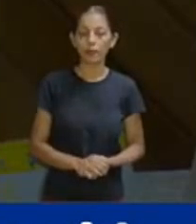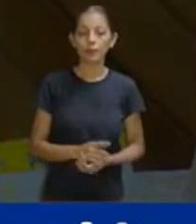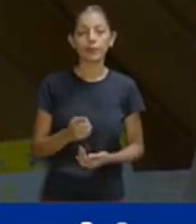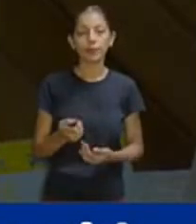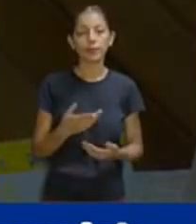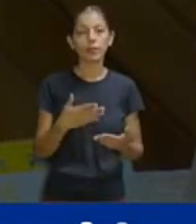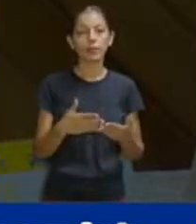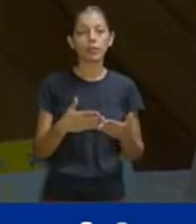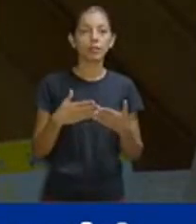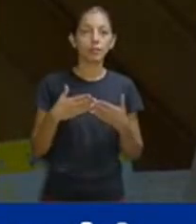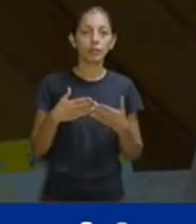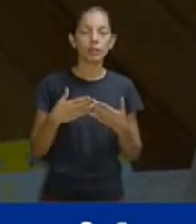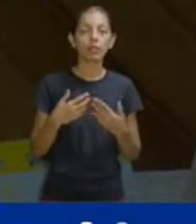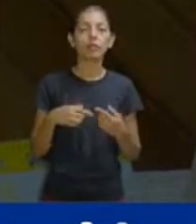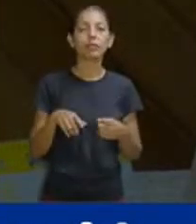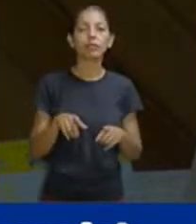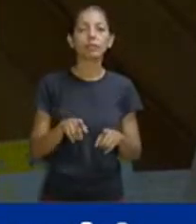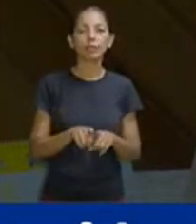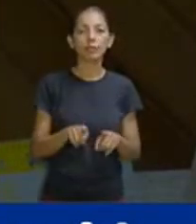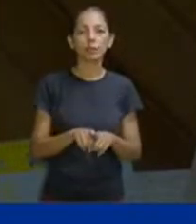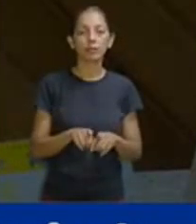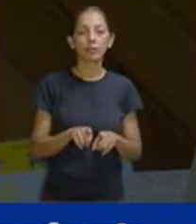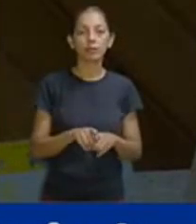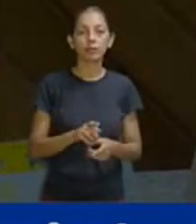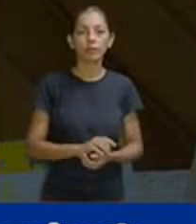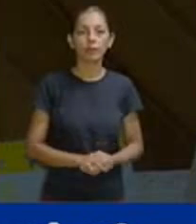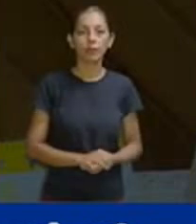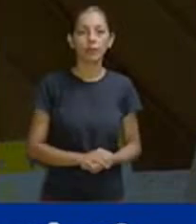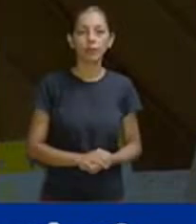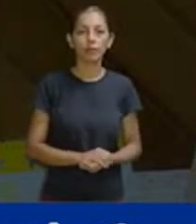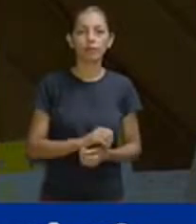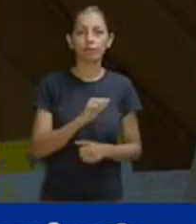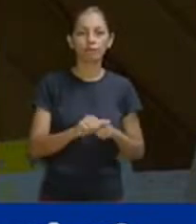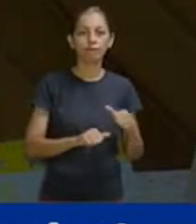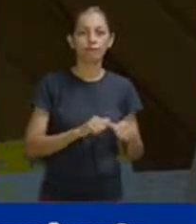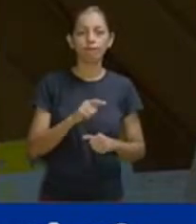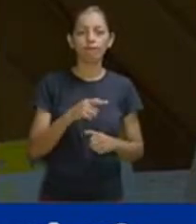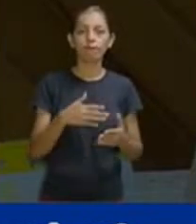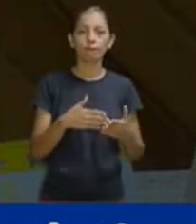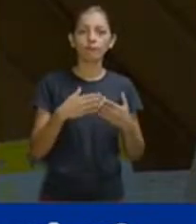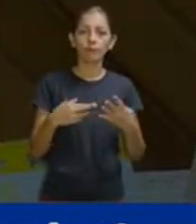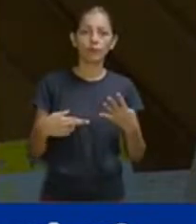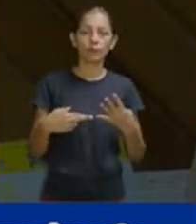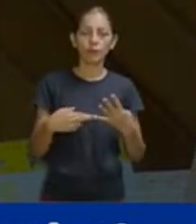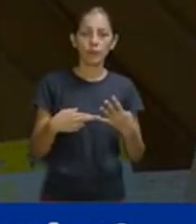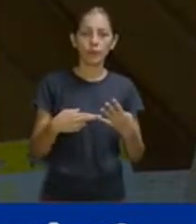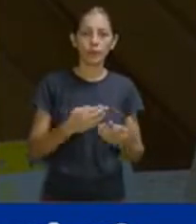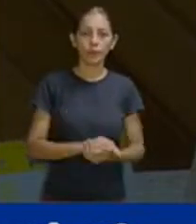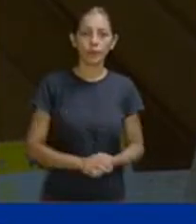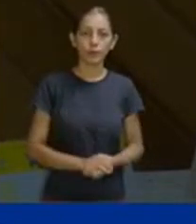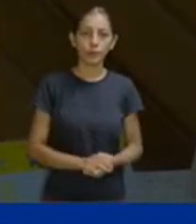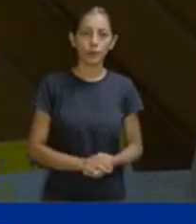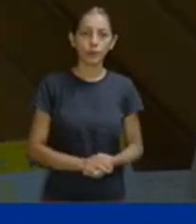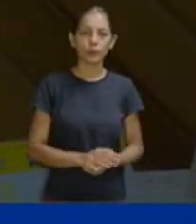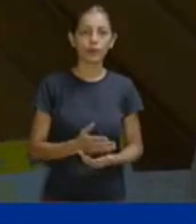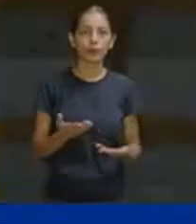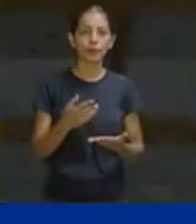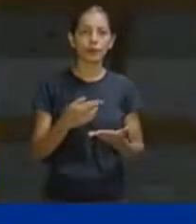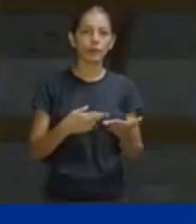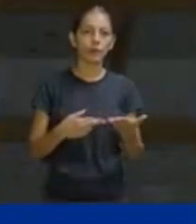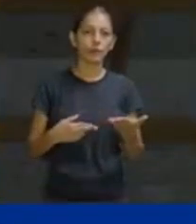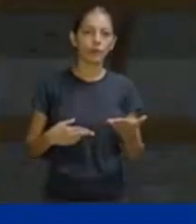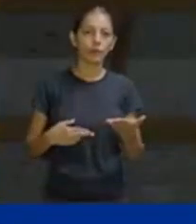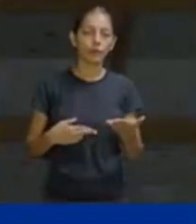pelo não provimento do recurso. A Procuradoria Regional Eleitoral se manifestou pelo conhecimento e desprovimento. É o relatório.